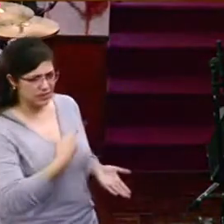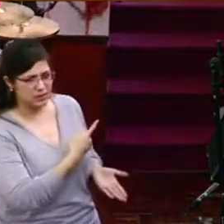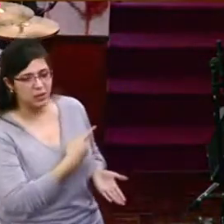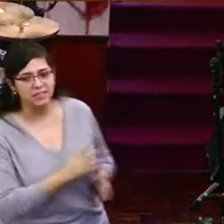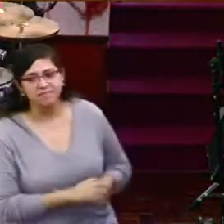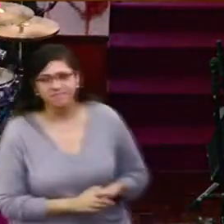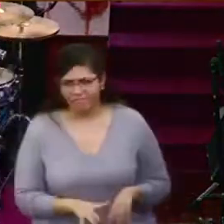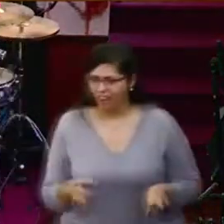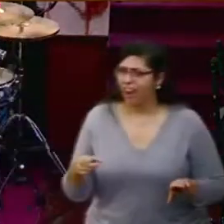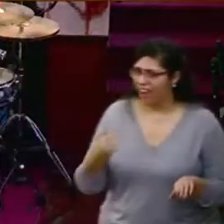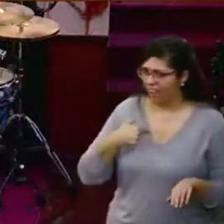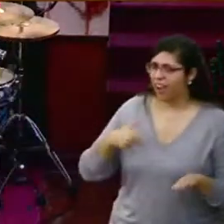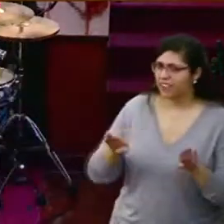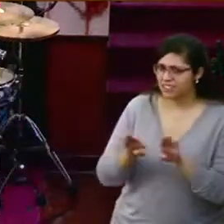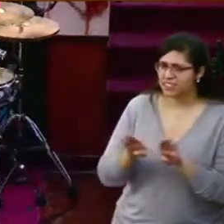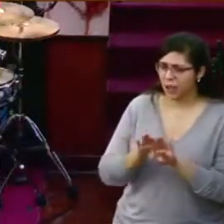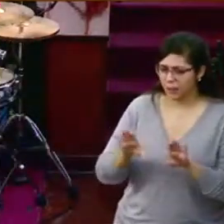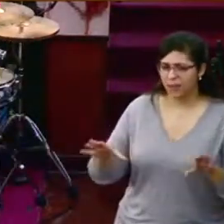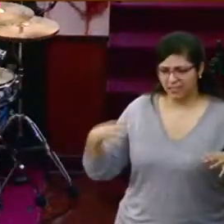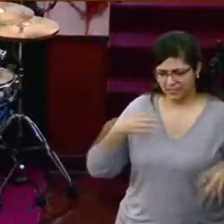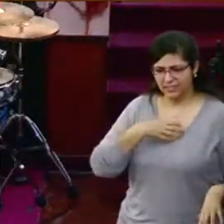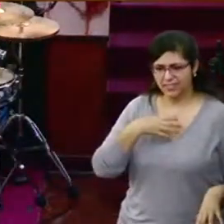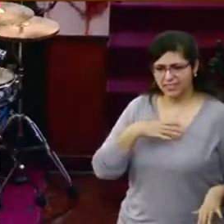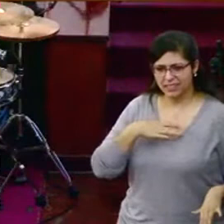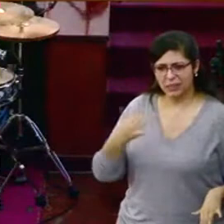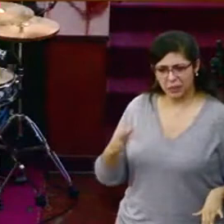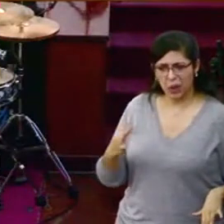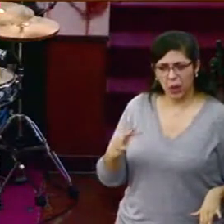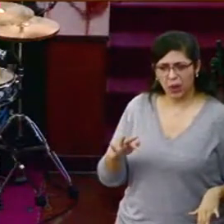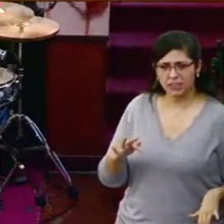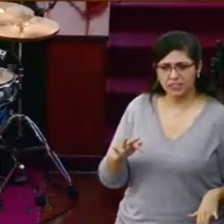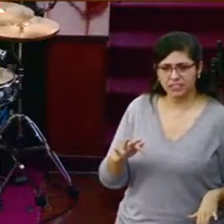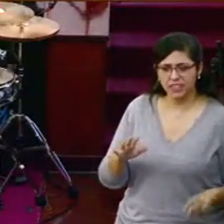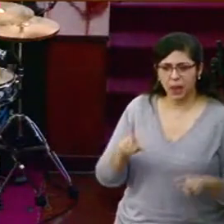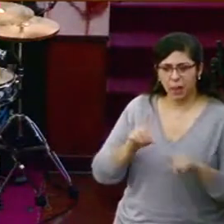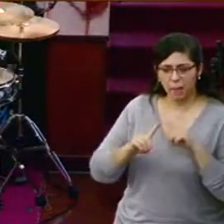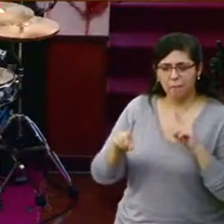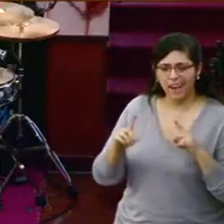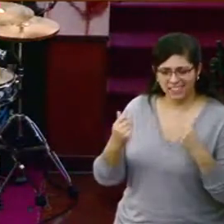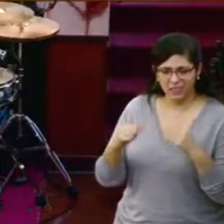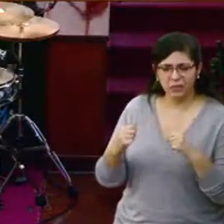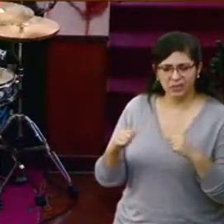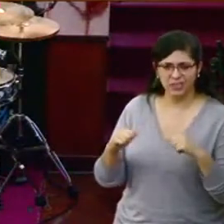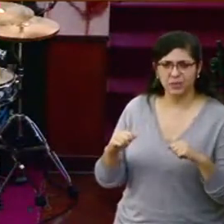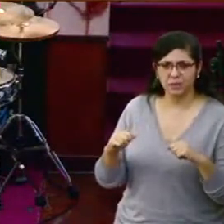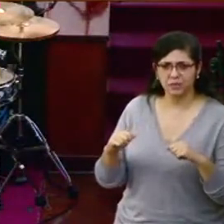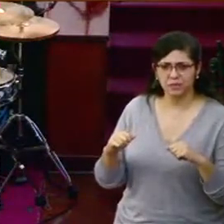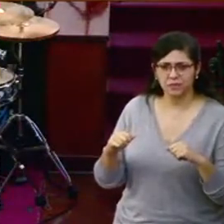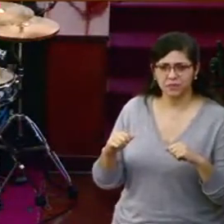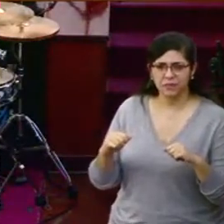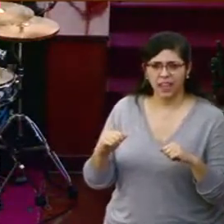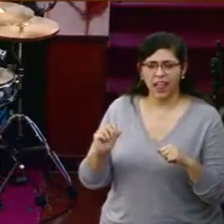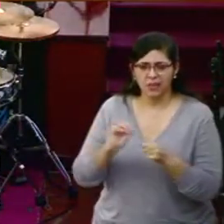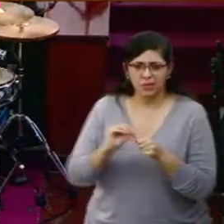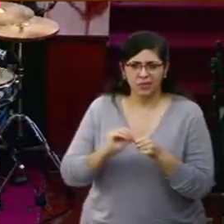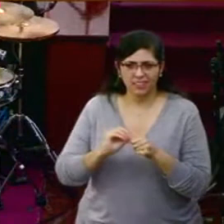também não olho para quando se está fazendo a sucção mas eu preciso passar por isso porque eu tenho que fazer